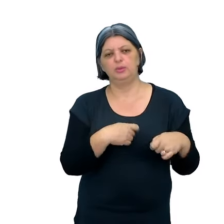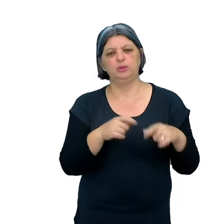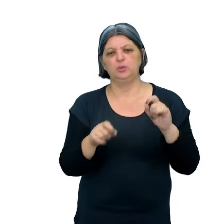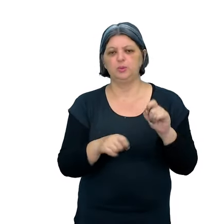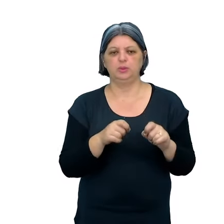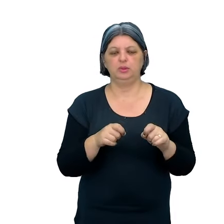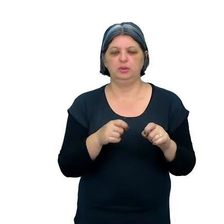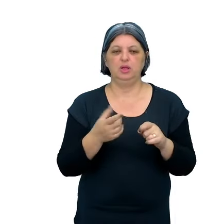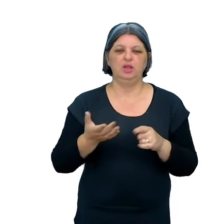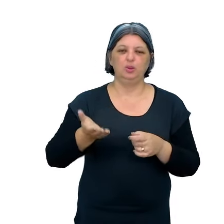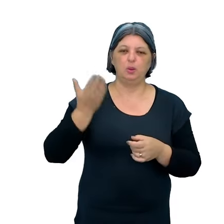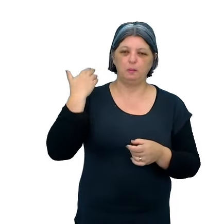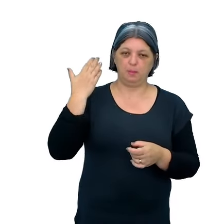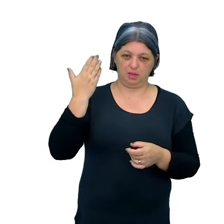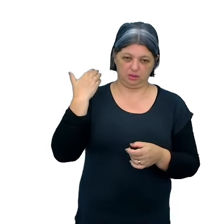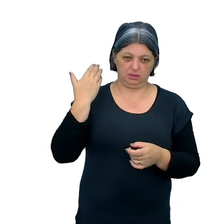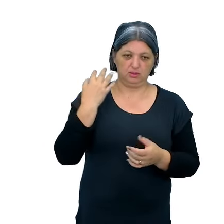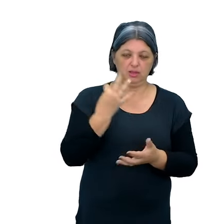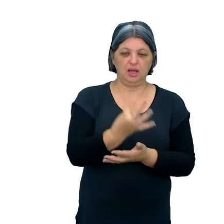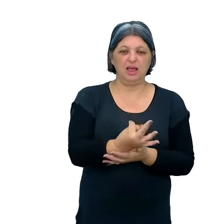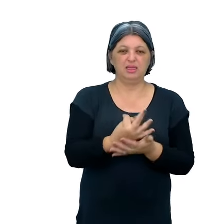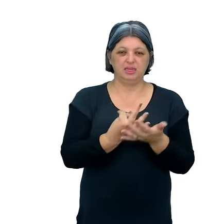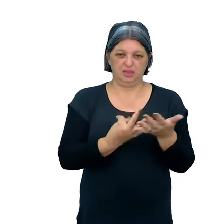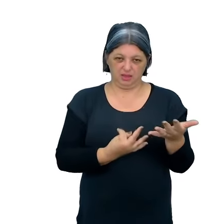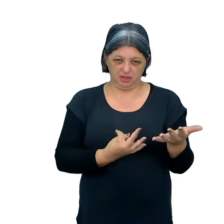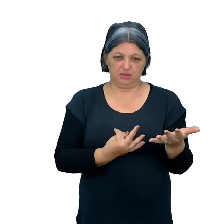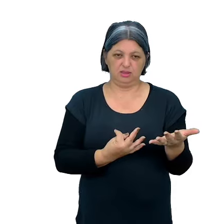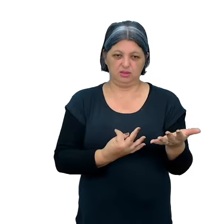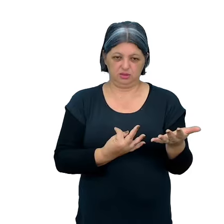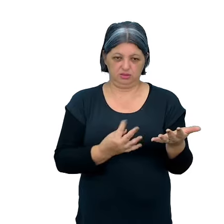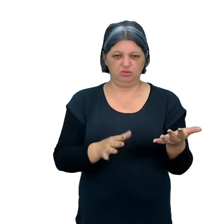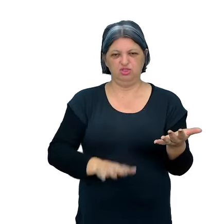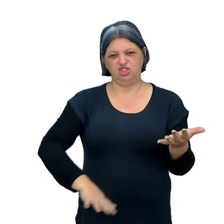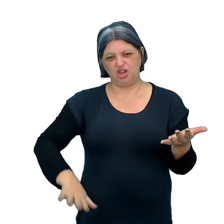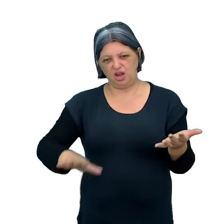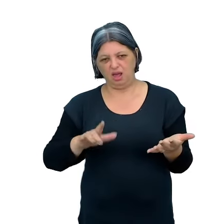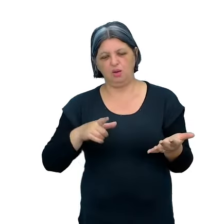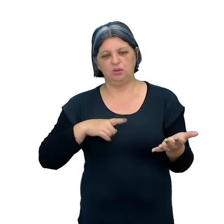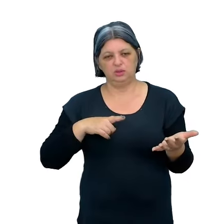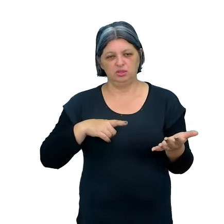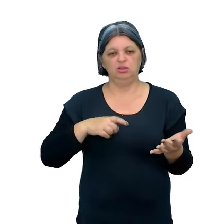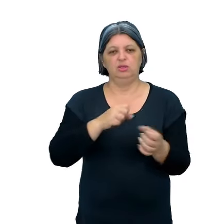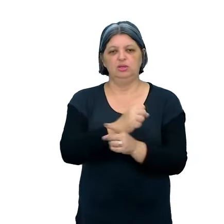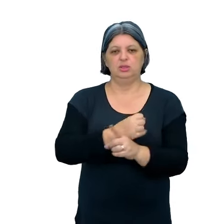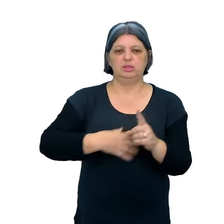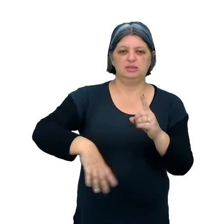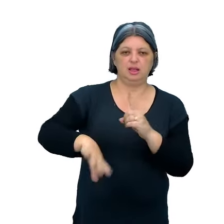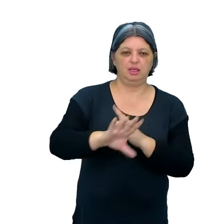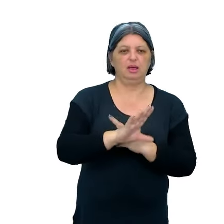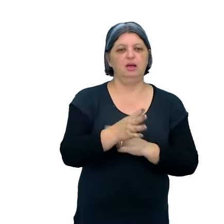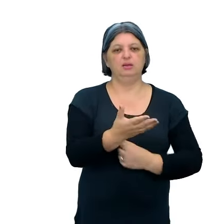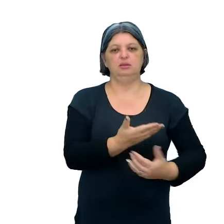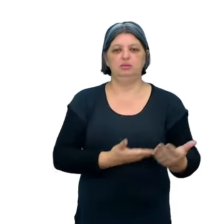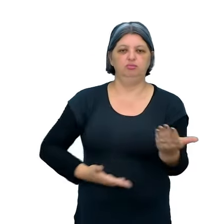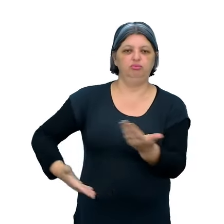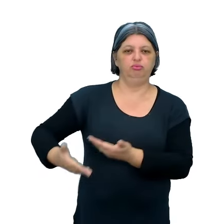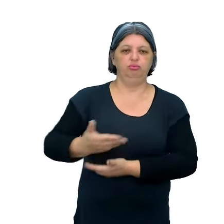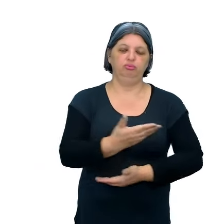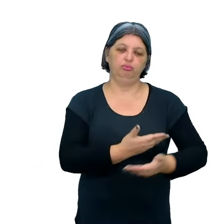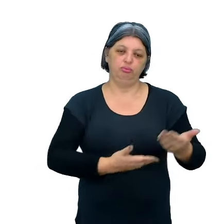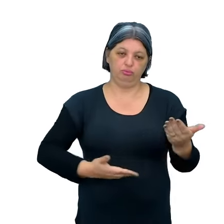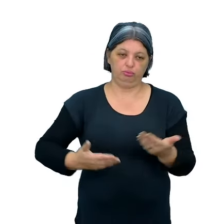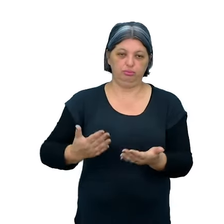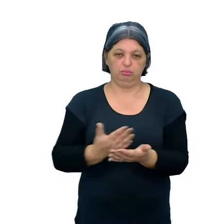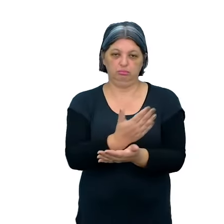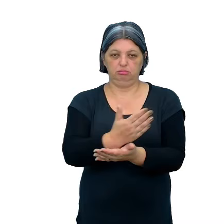né, os textos, de modo geral, que circulavam na sociedade, eles eram divididos